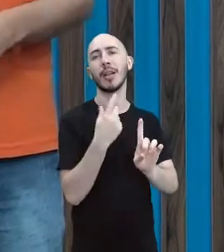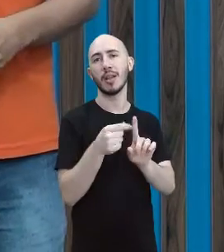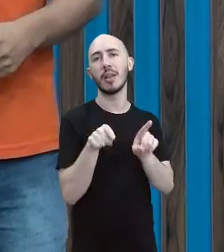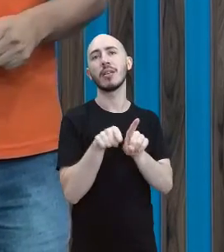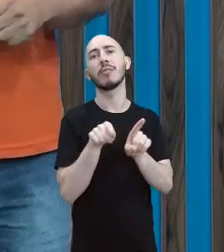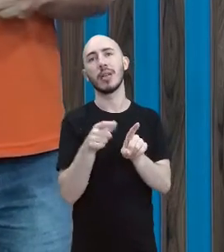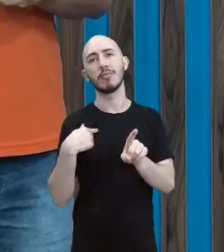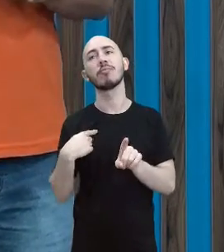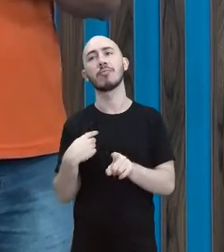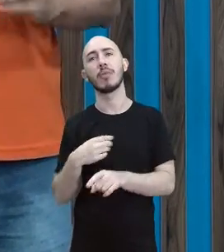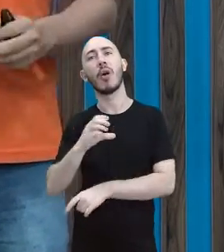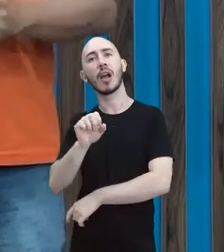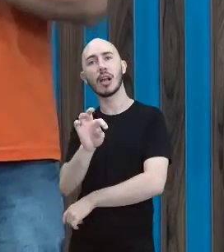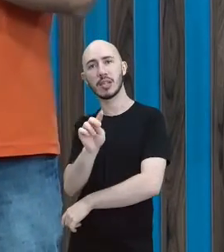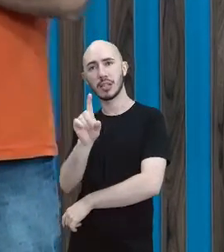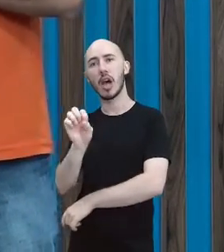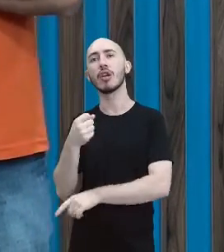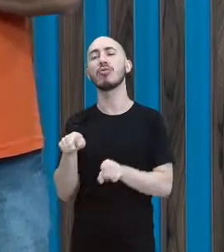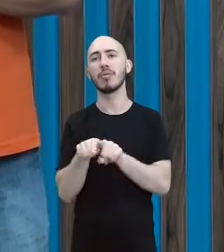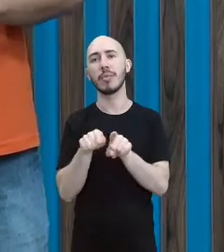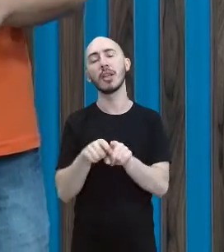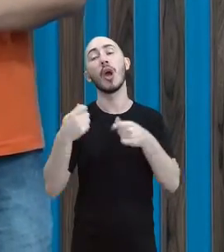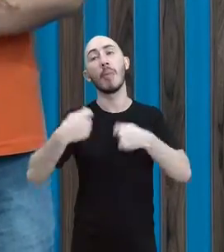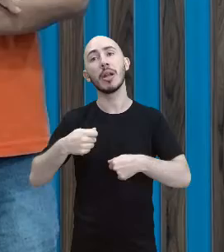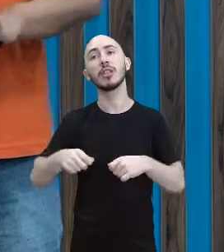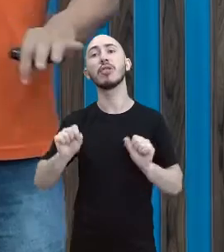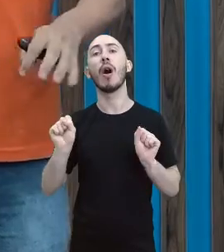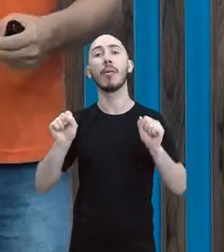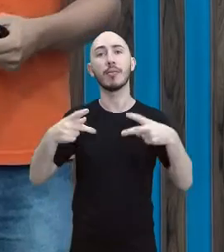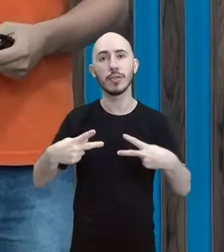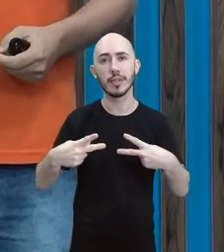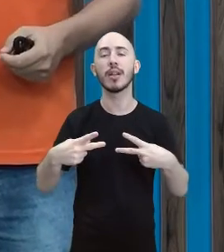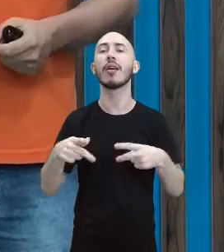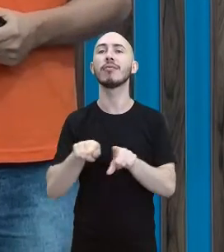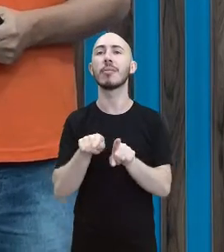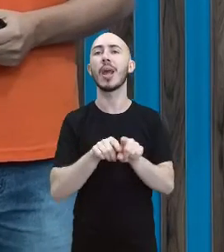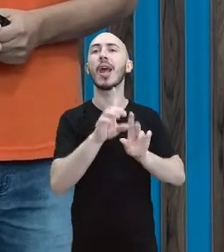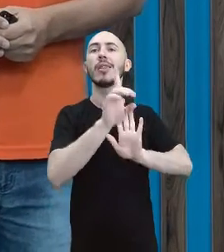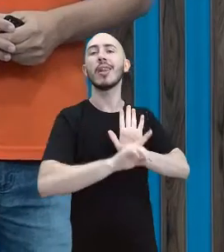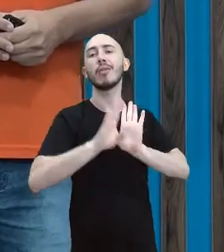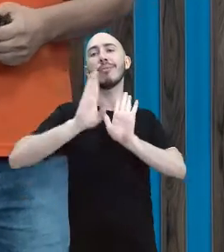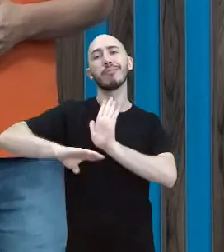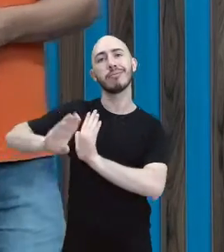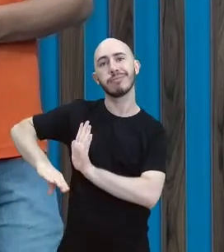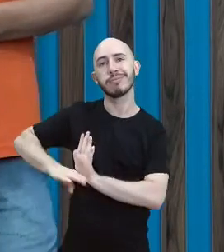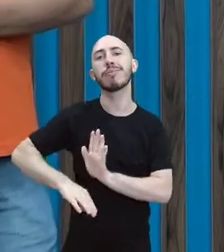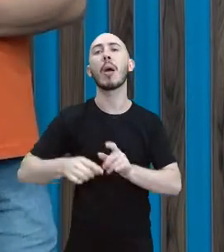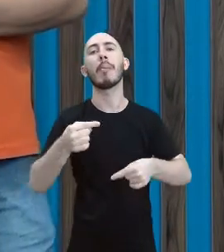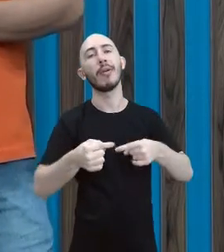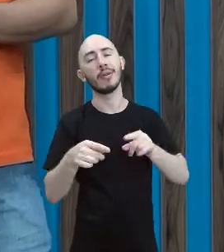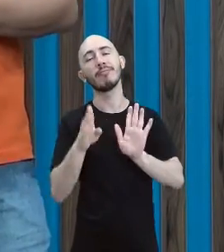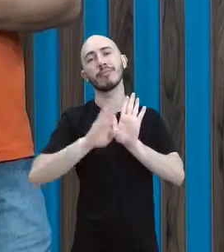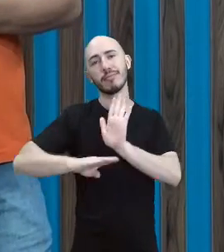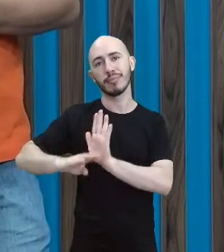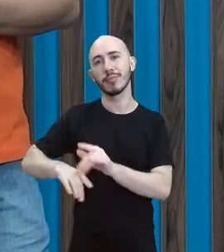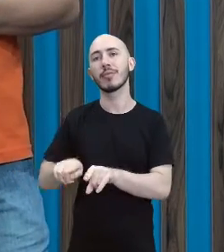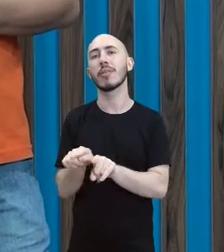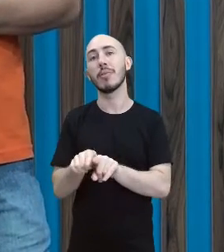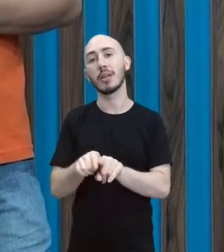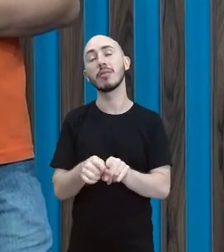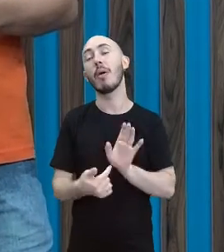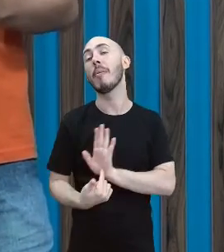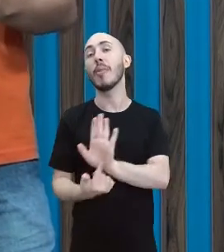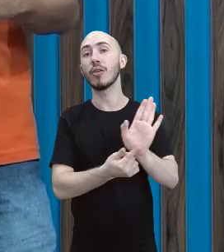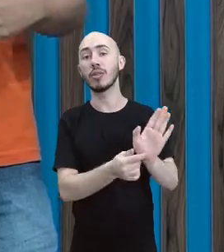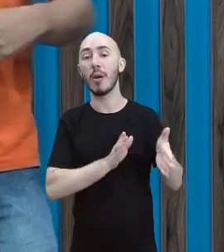cassados, né? Tiveram que se aposentar ou foram retirados dos seus direitos políticos. Então, isso mostra, né, a ação da ditadura